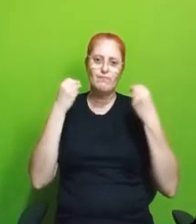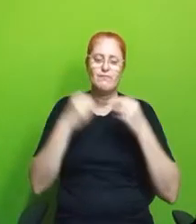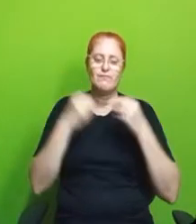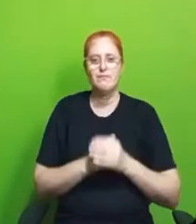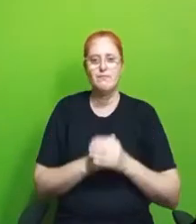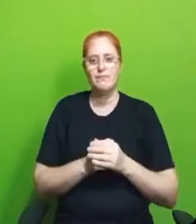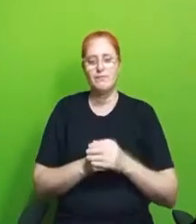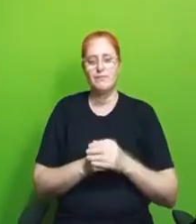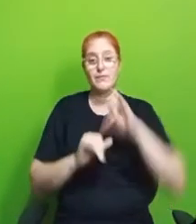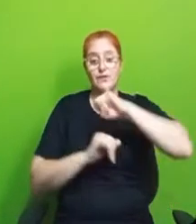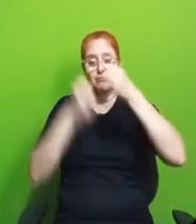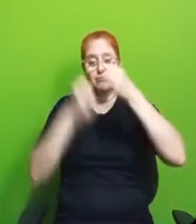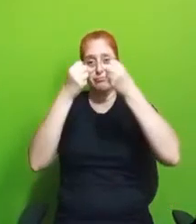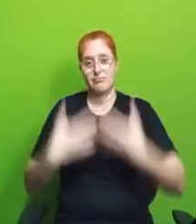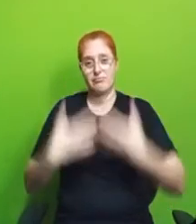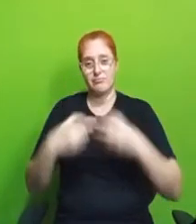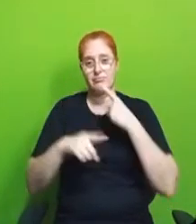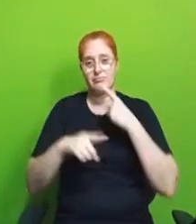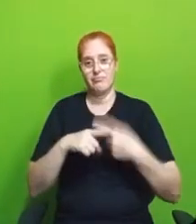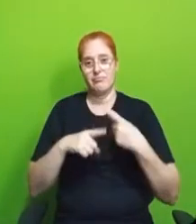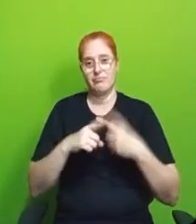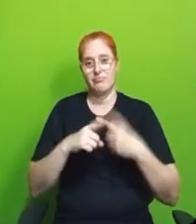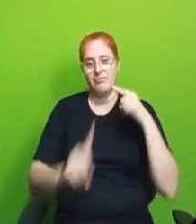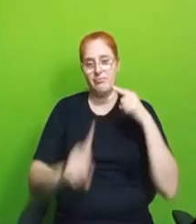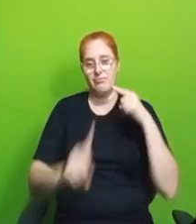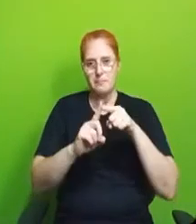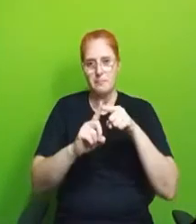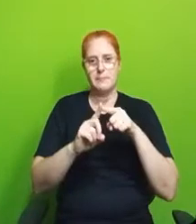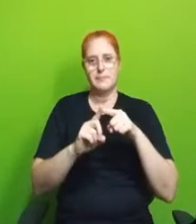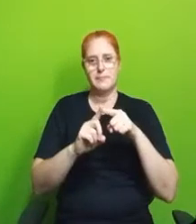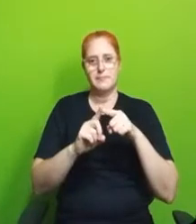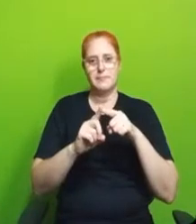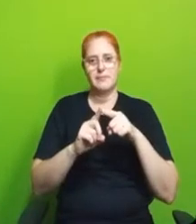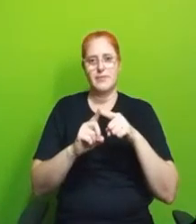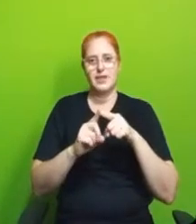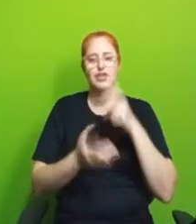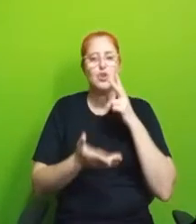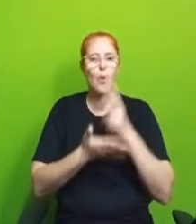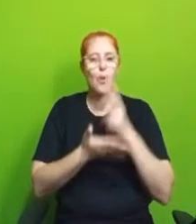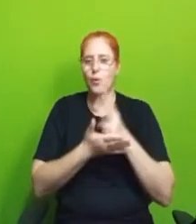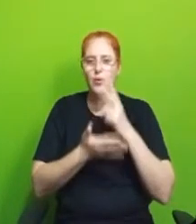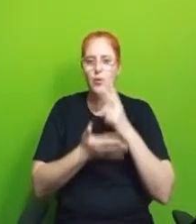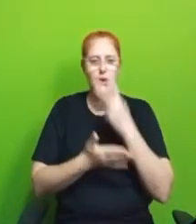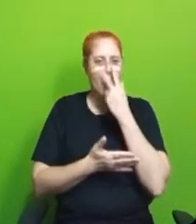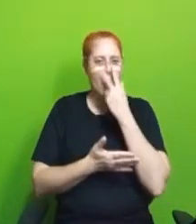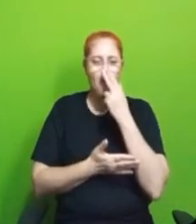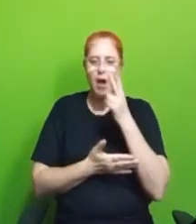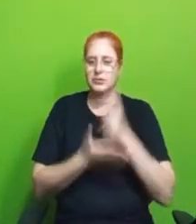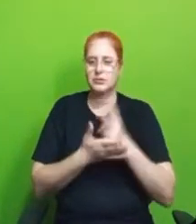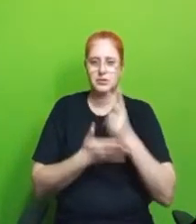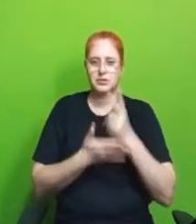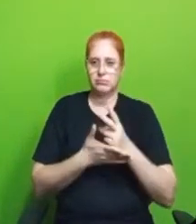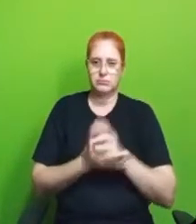justamente com o objetivo de mantê-lo nessa condição